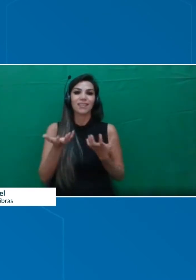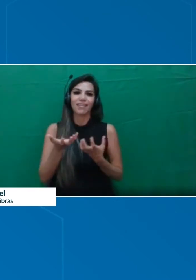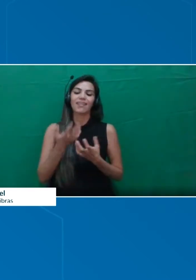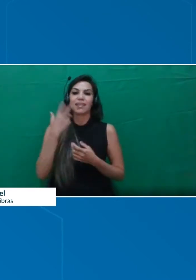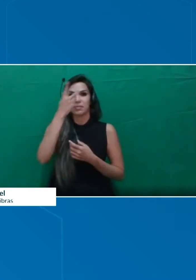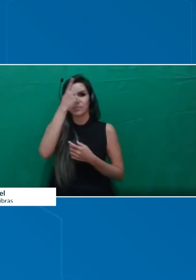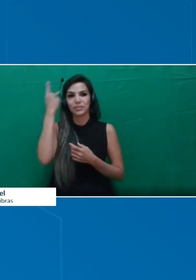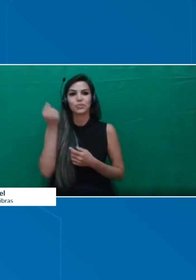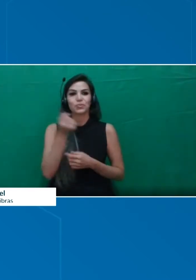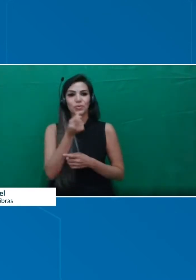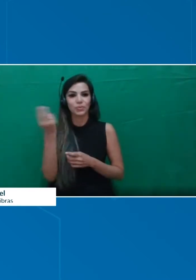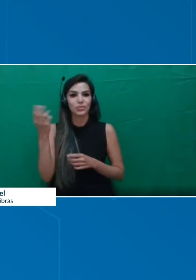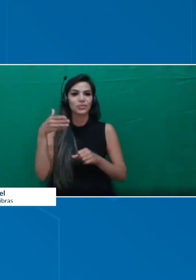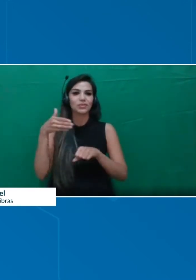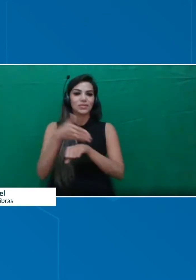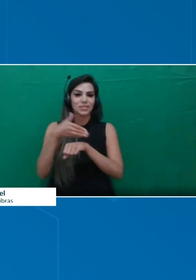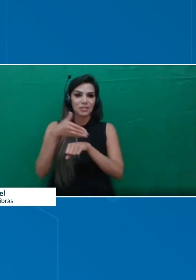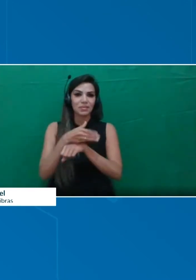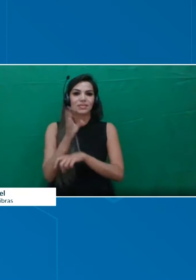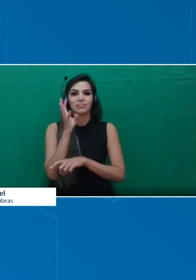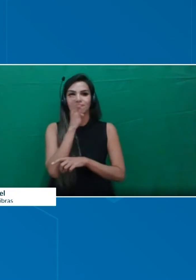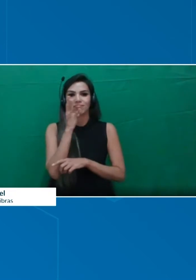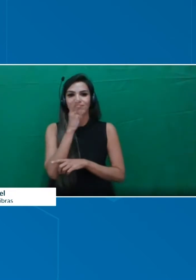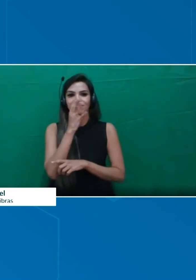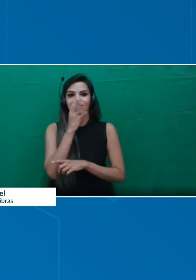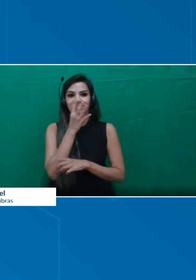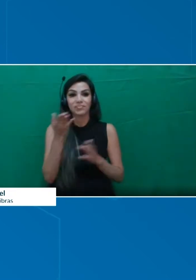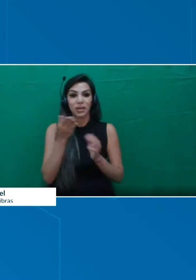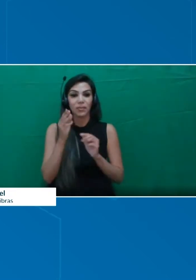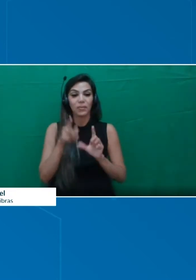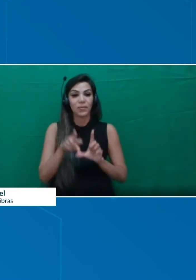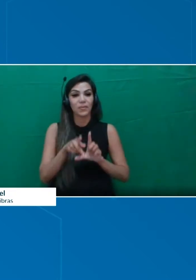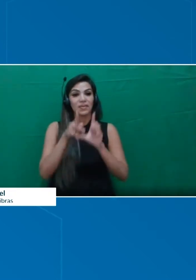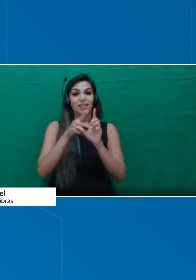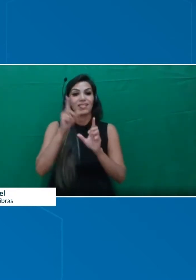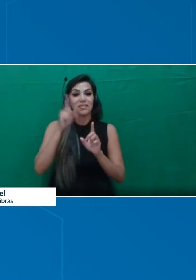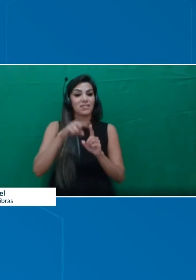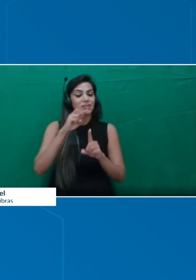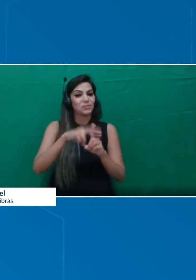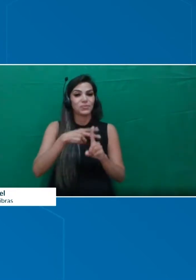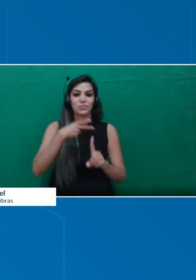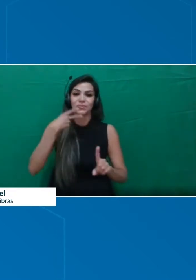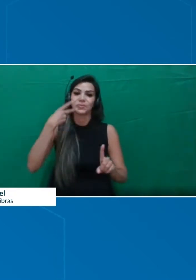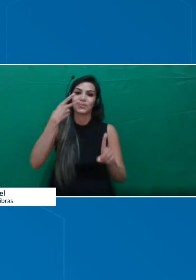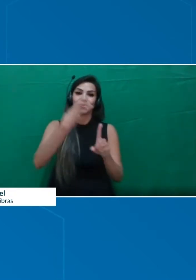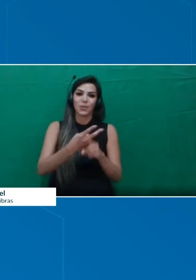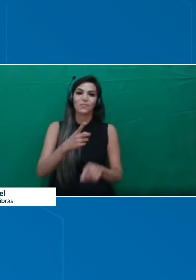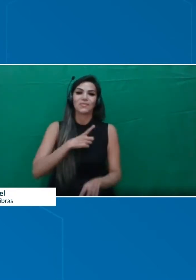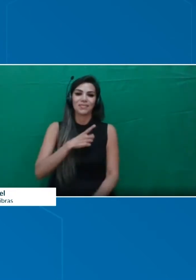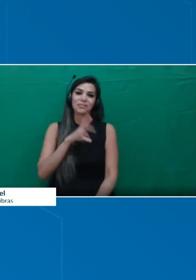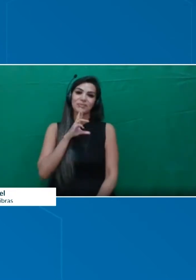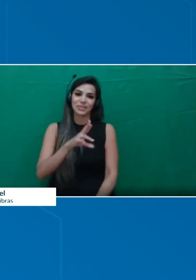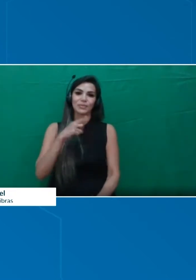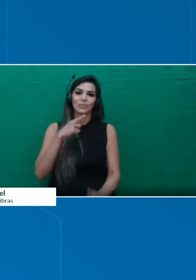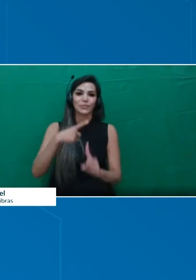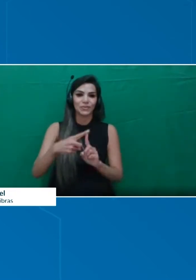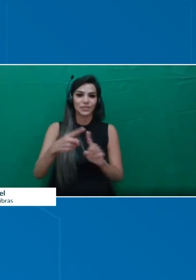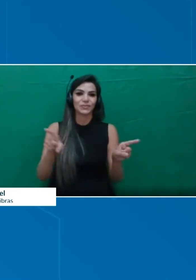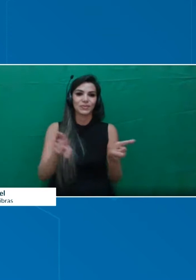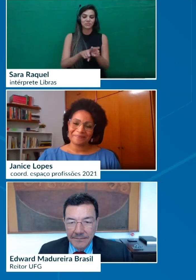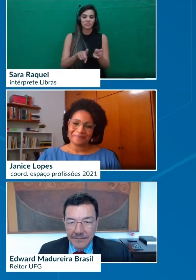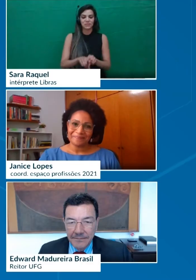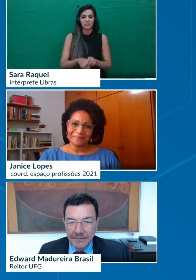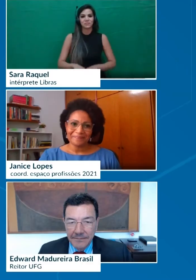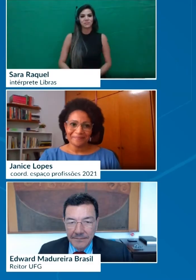é que esse ano o evento também surta aí muitos frutos positivos e alcance ainda mais pessoas. Bacana. Quero